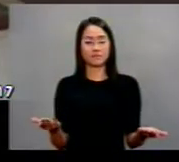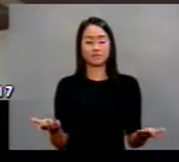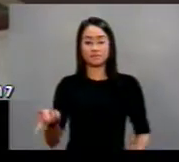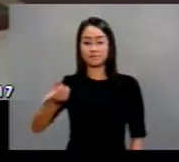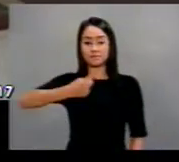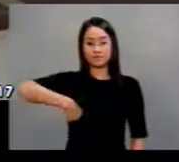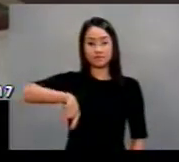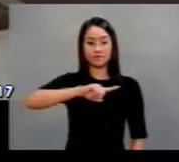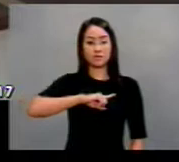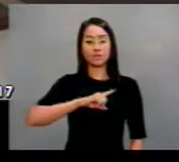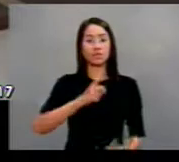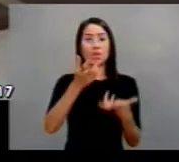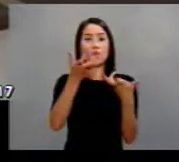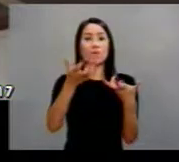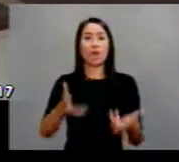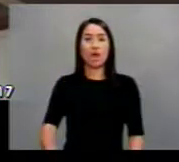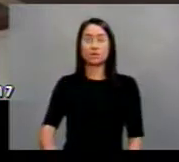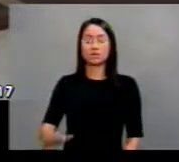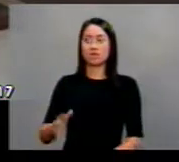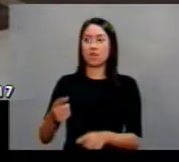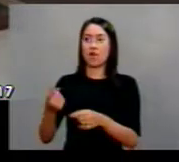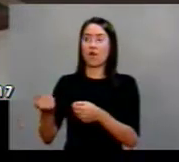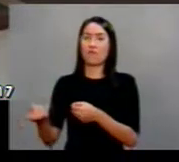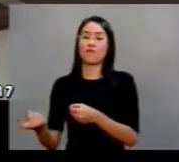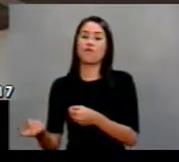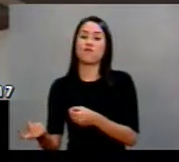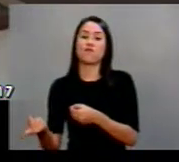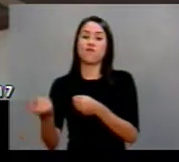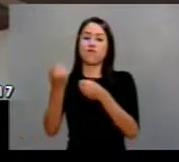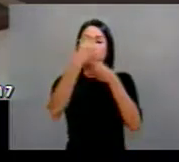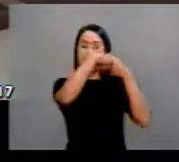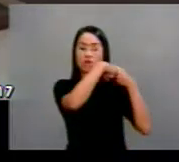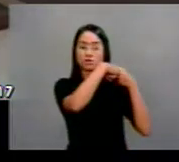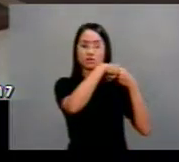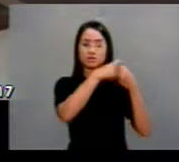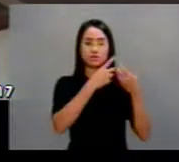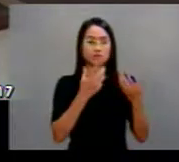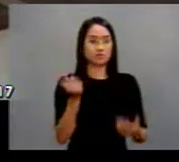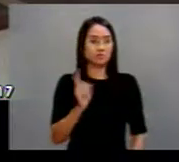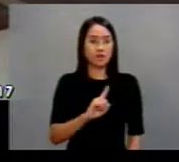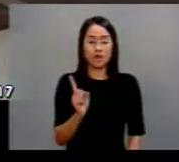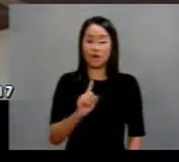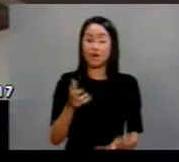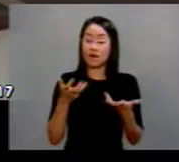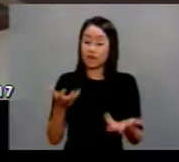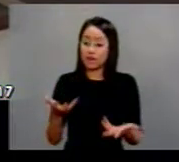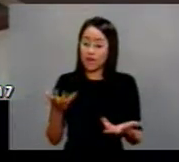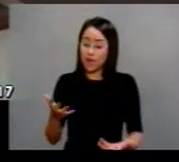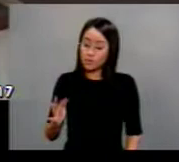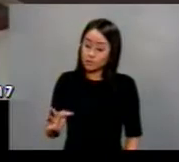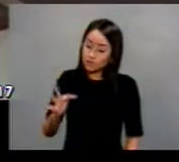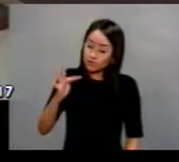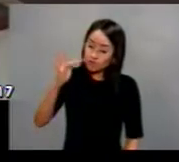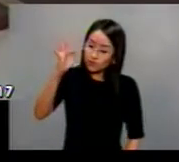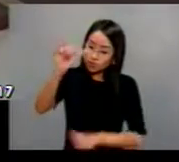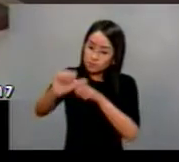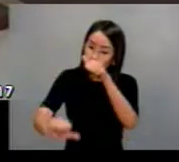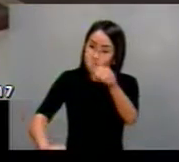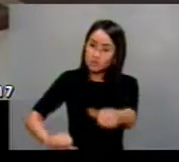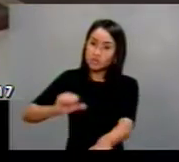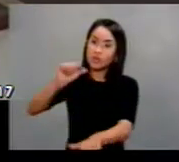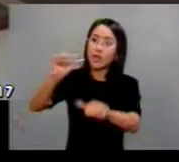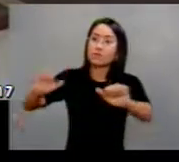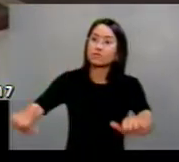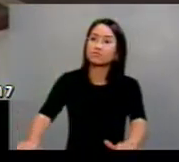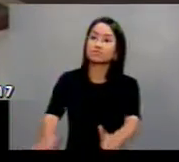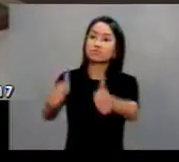queremos o passado como era, nem esse presente como está. A possibilidade de um futuro reinventado e melhor